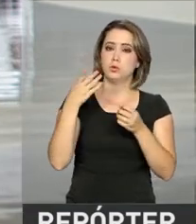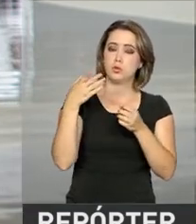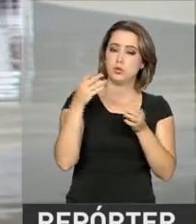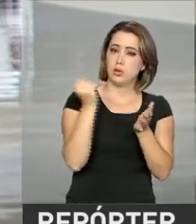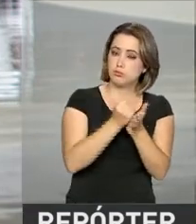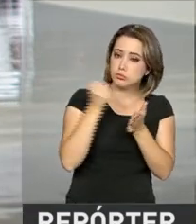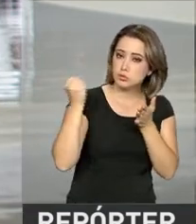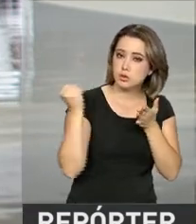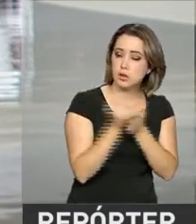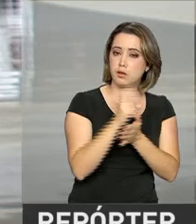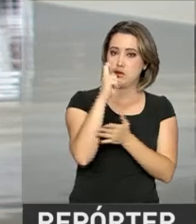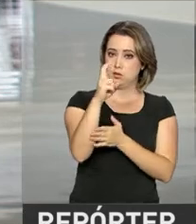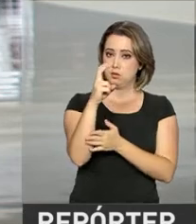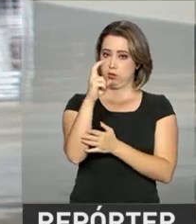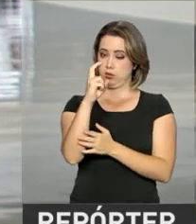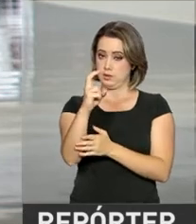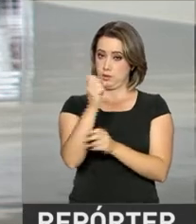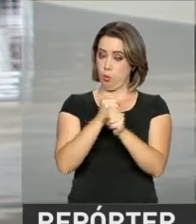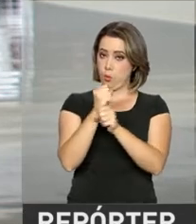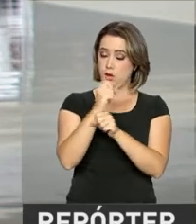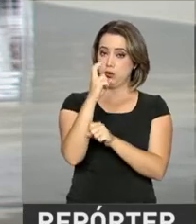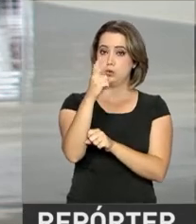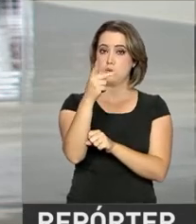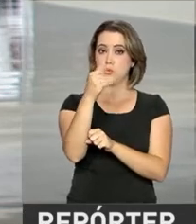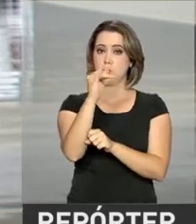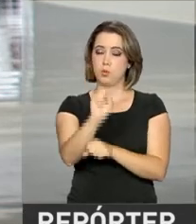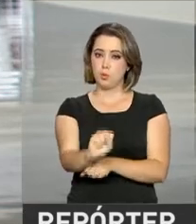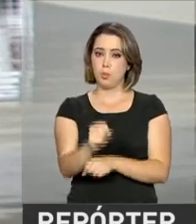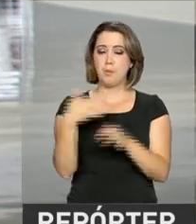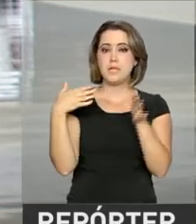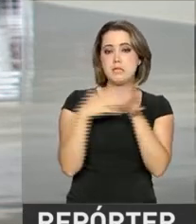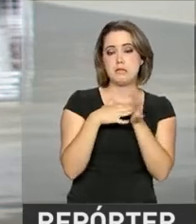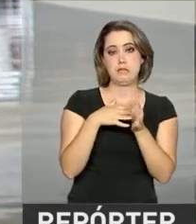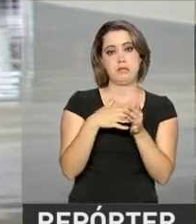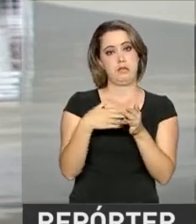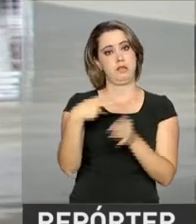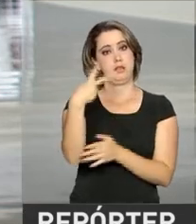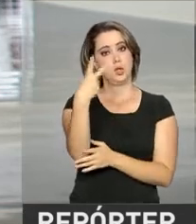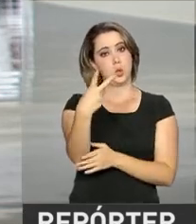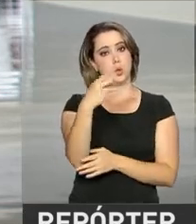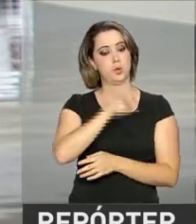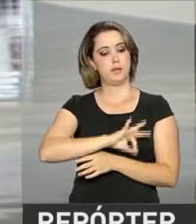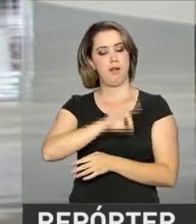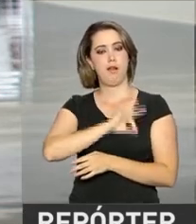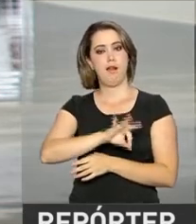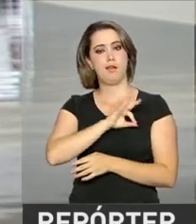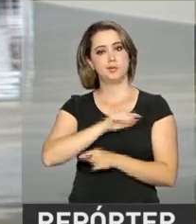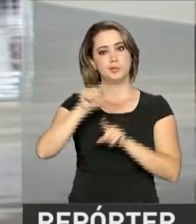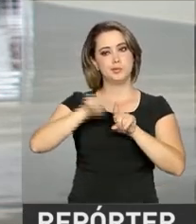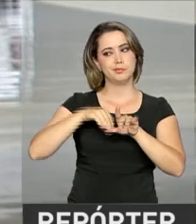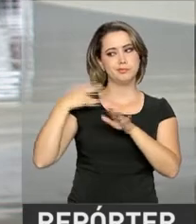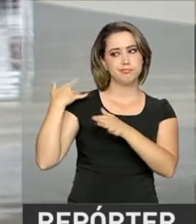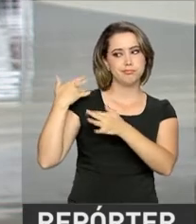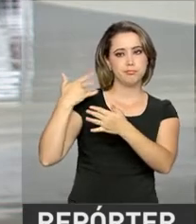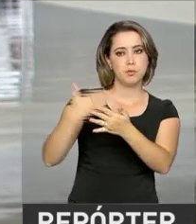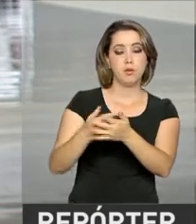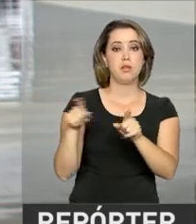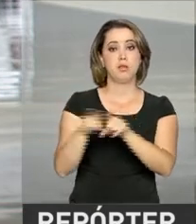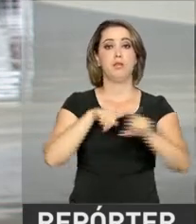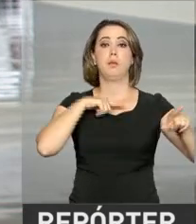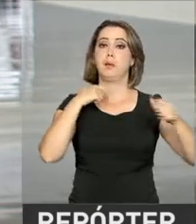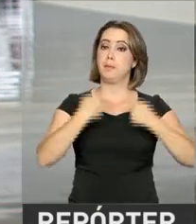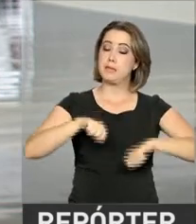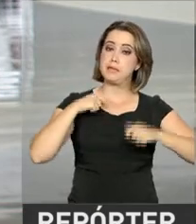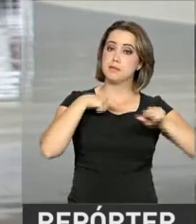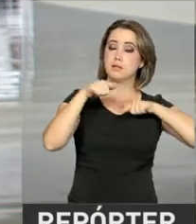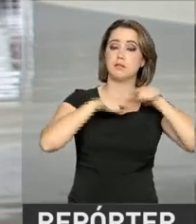PASEP, que recebeu uma remuneração média de 2 salários mínimos e, além disso, que tenha trabalhado por pelo